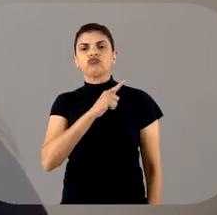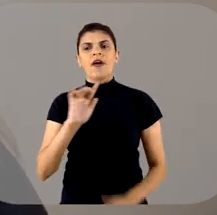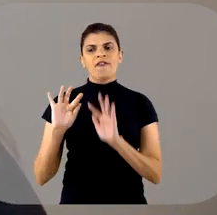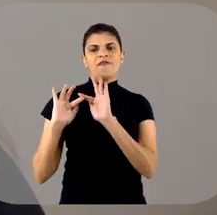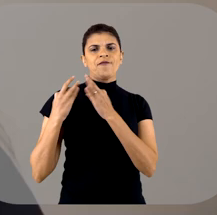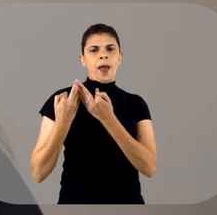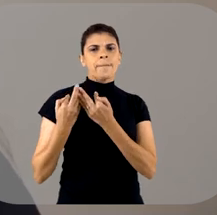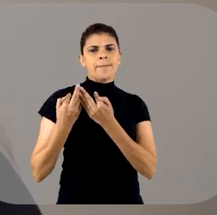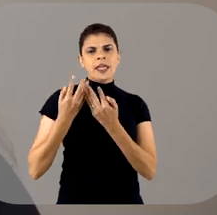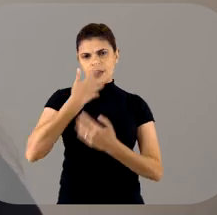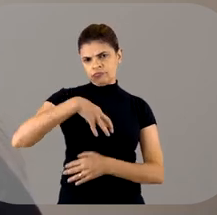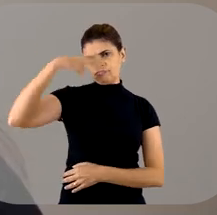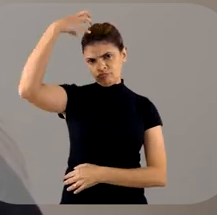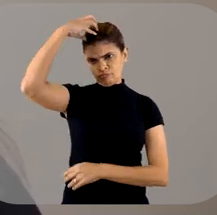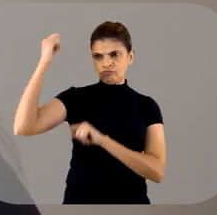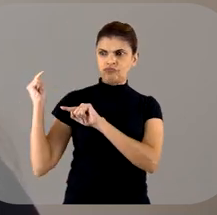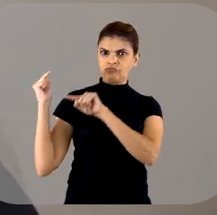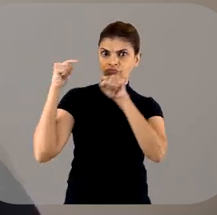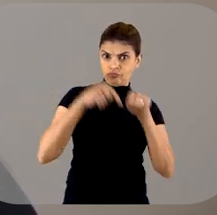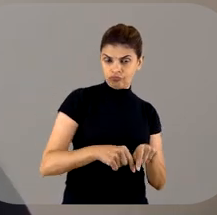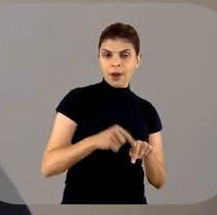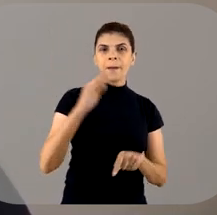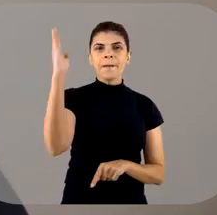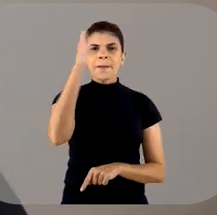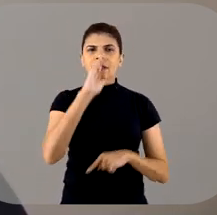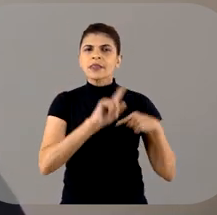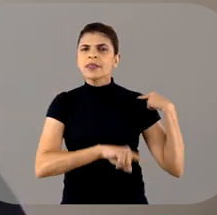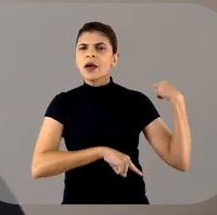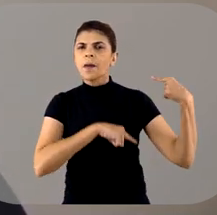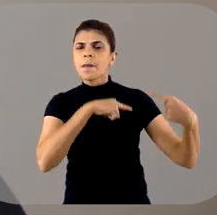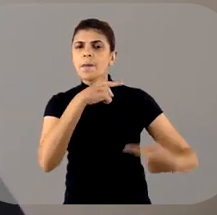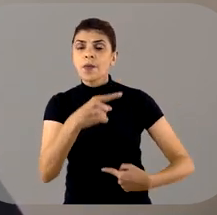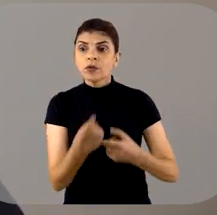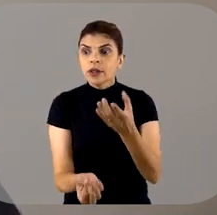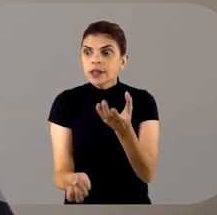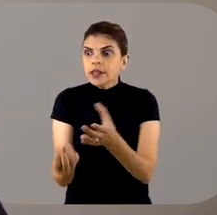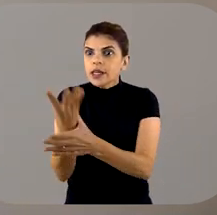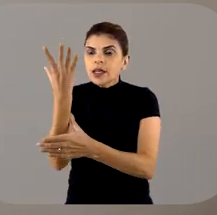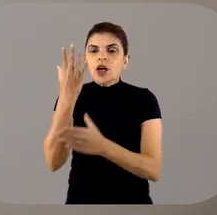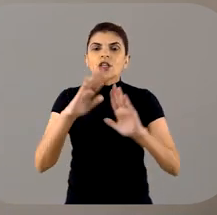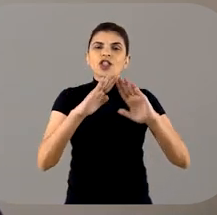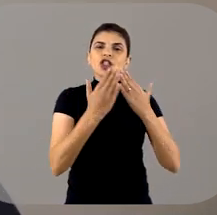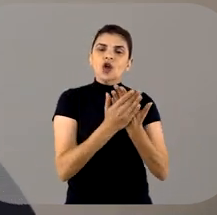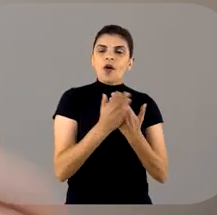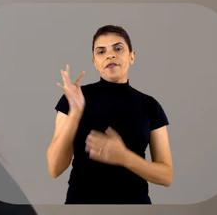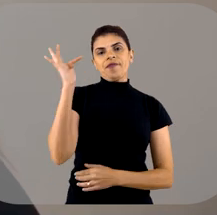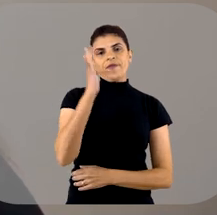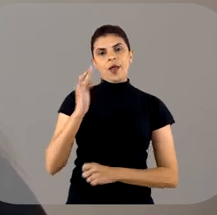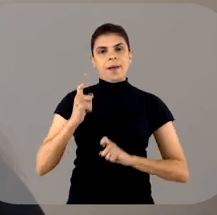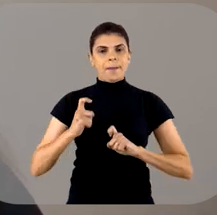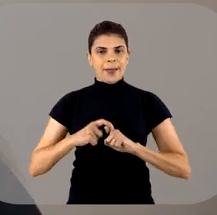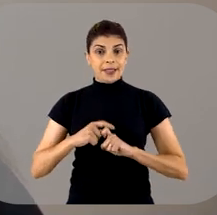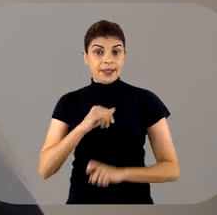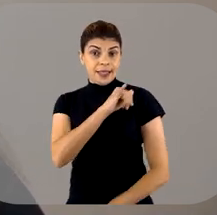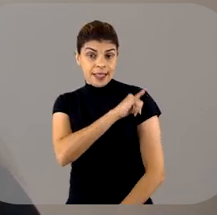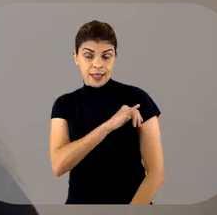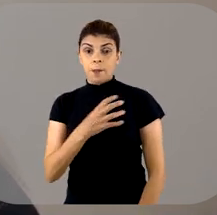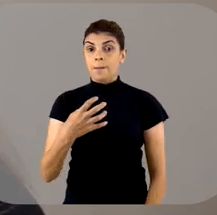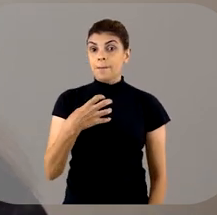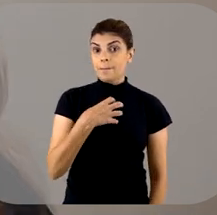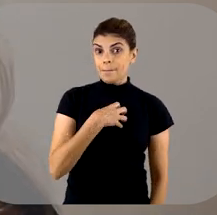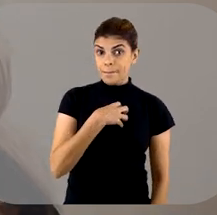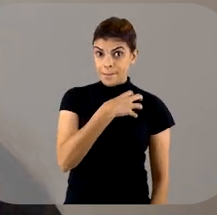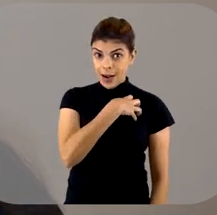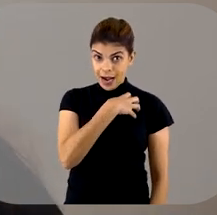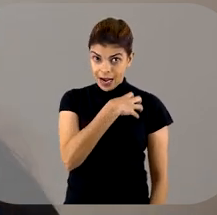né? Quando a família real chegou ao Brasil, e a posterior transformação dessas escolas em faculdades de medicina no